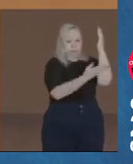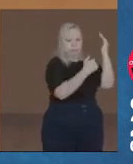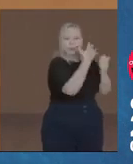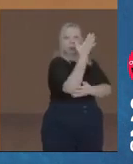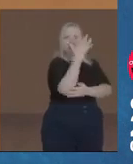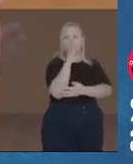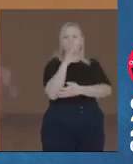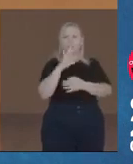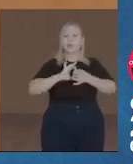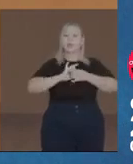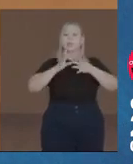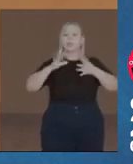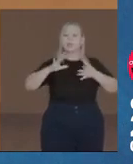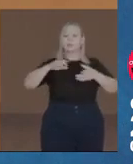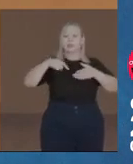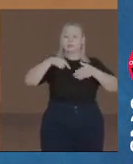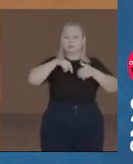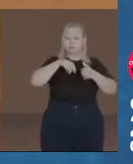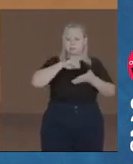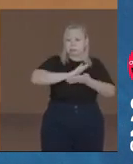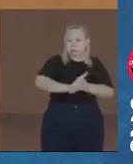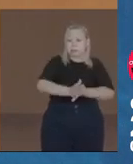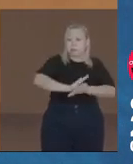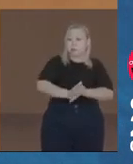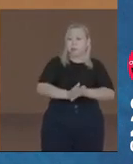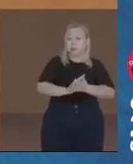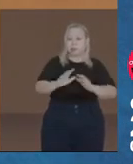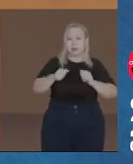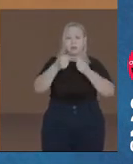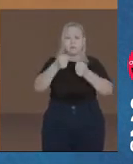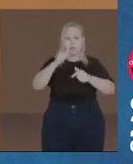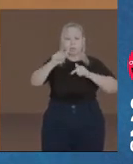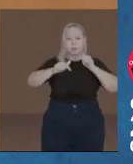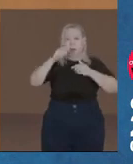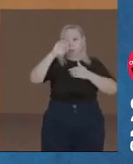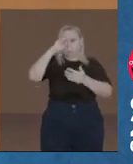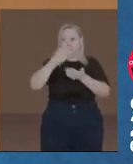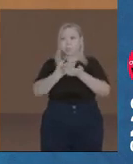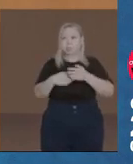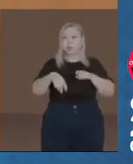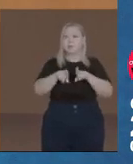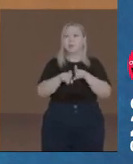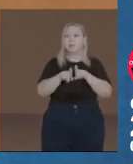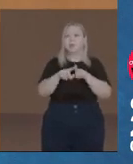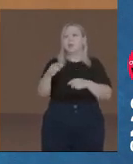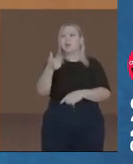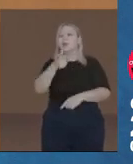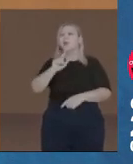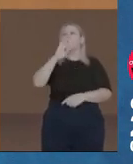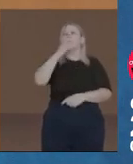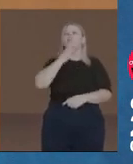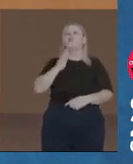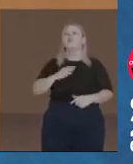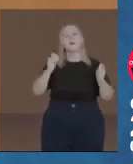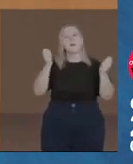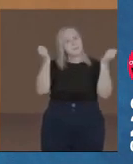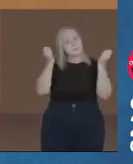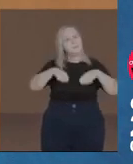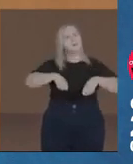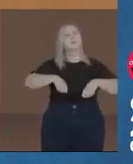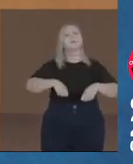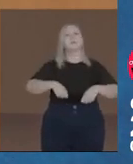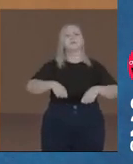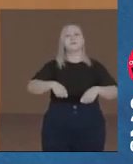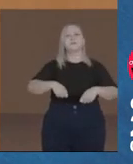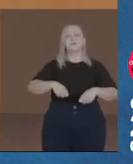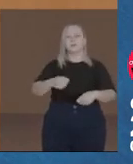se fortaleceu tanto em alguns países e nós temos que ir para a rua para derrotá-los, porque o mundo não